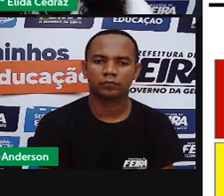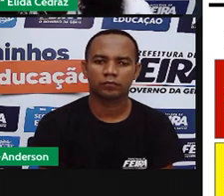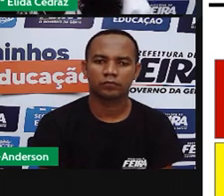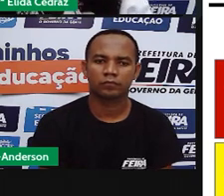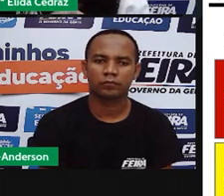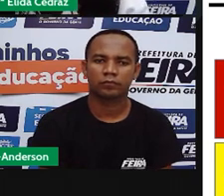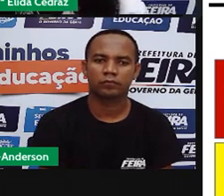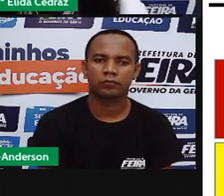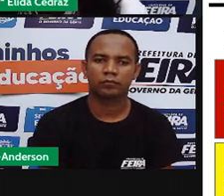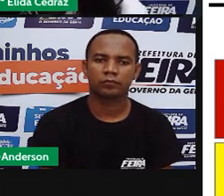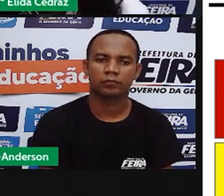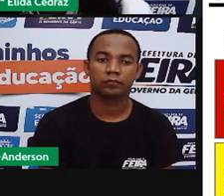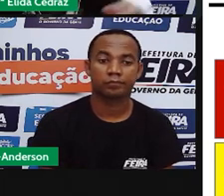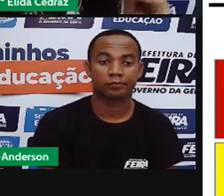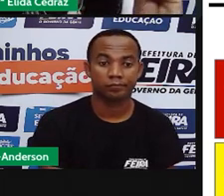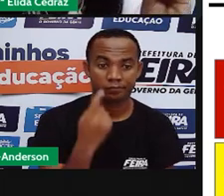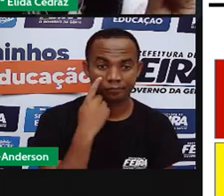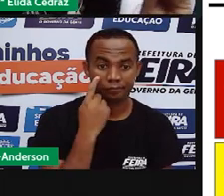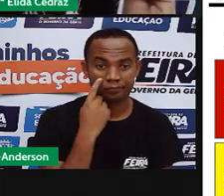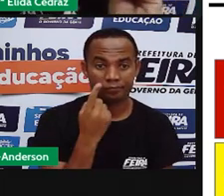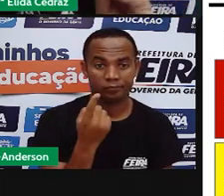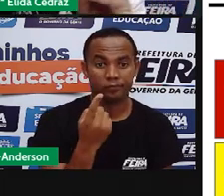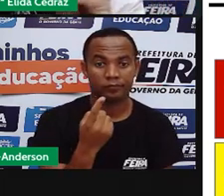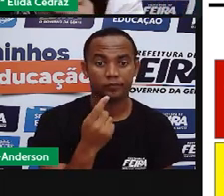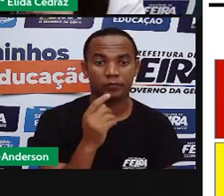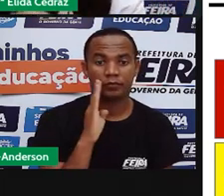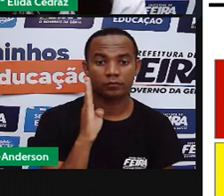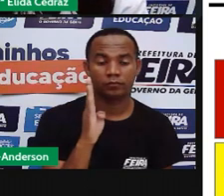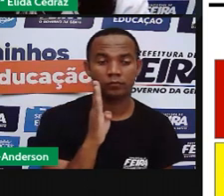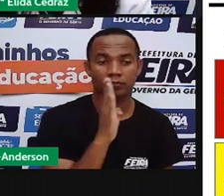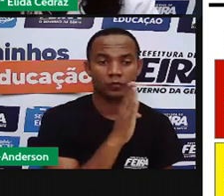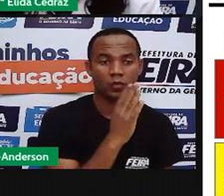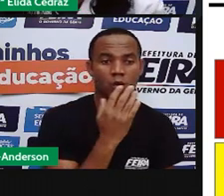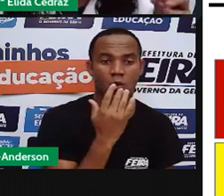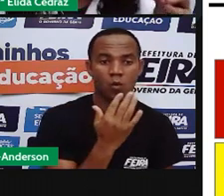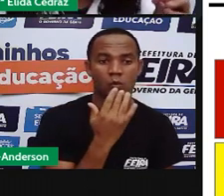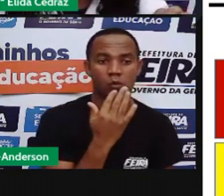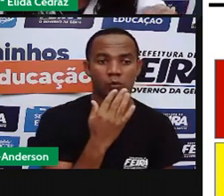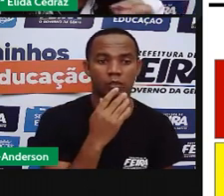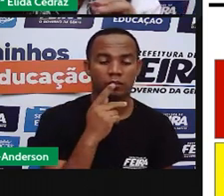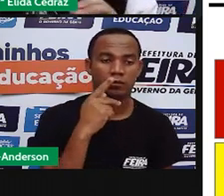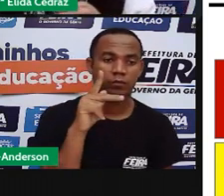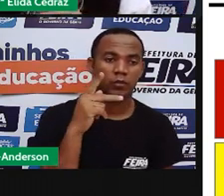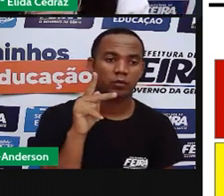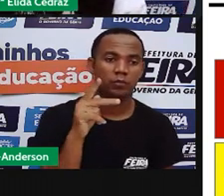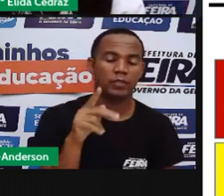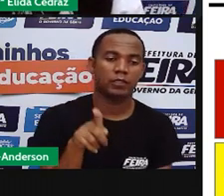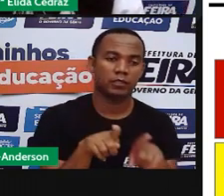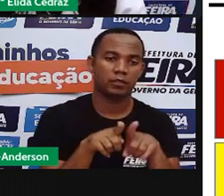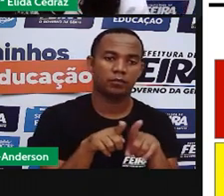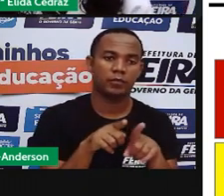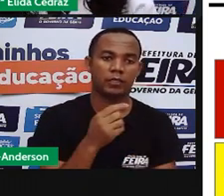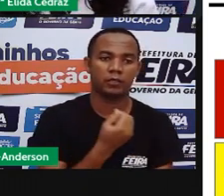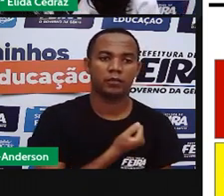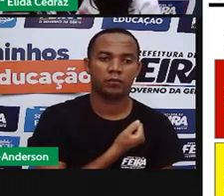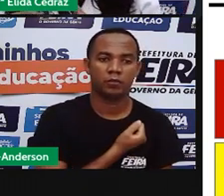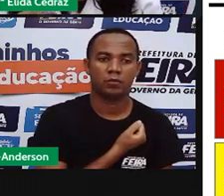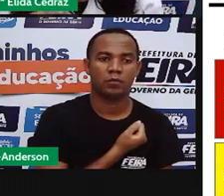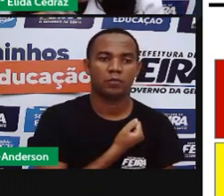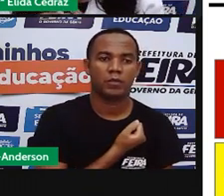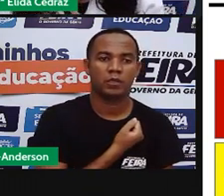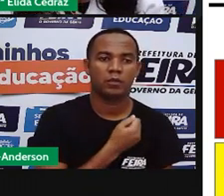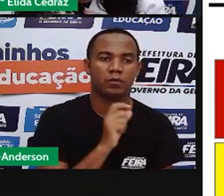19. Viu? A nossa sequência de cores e a nossa sequência numérica